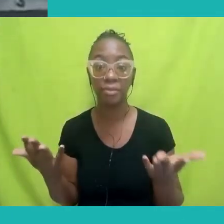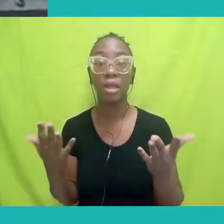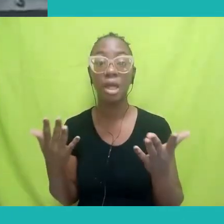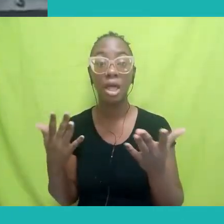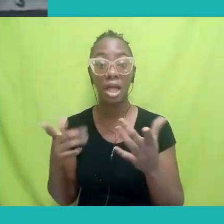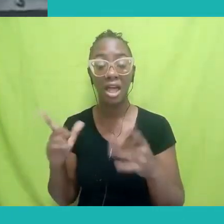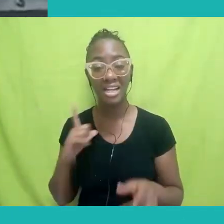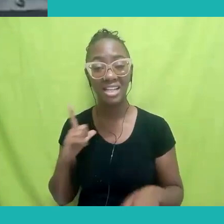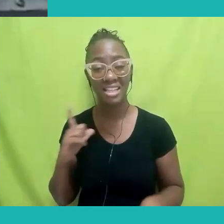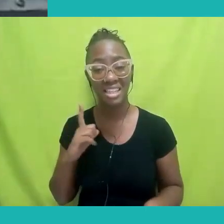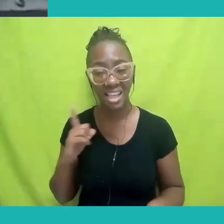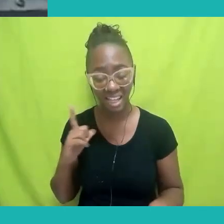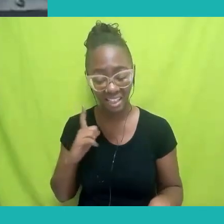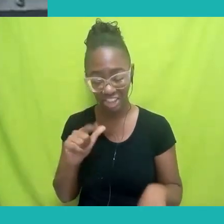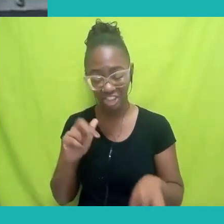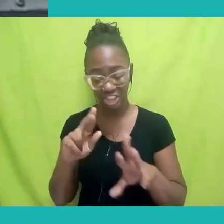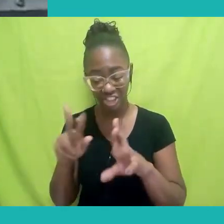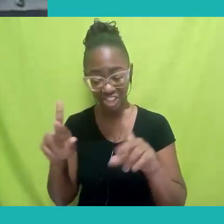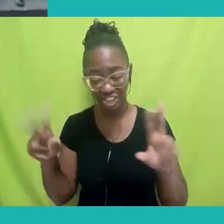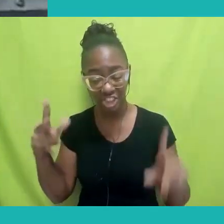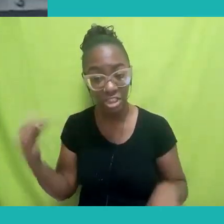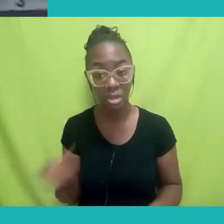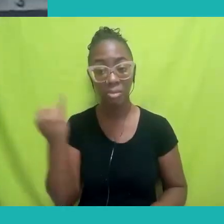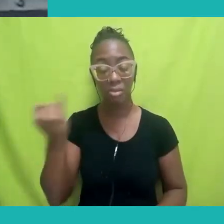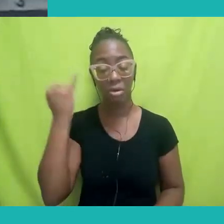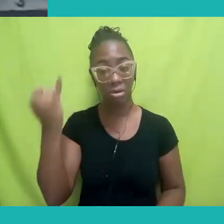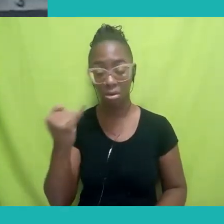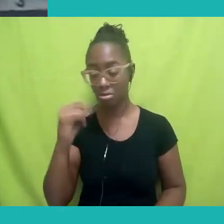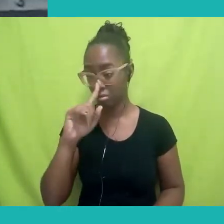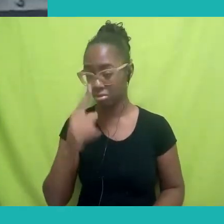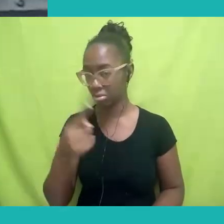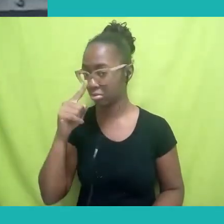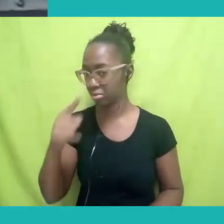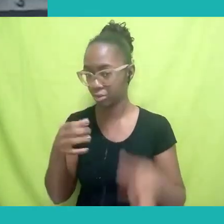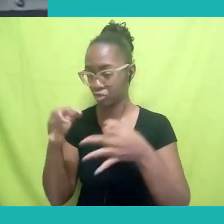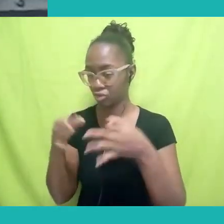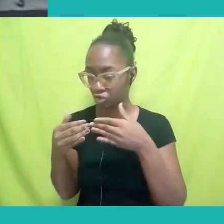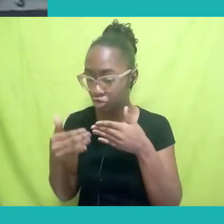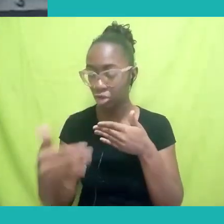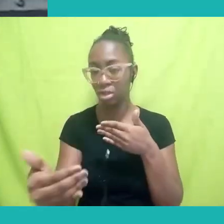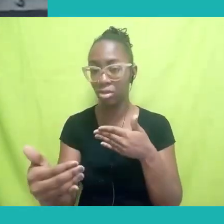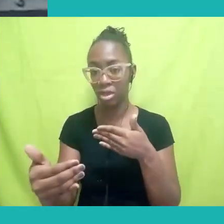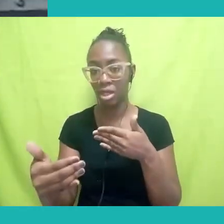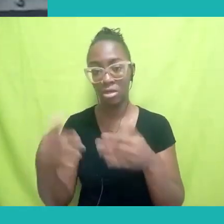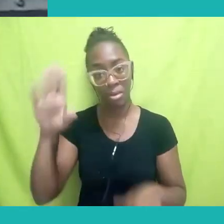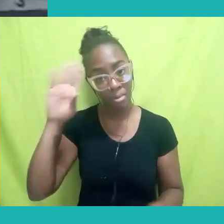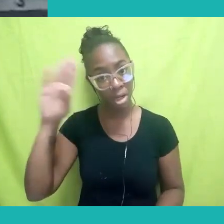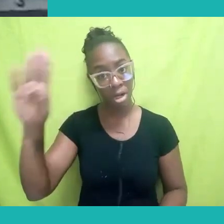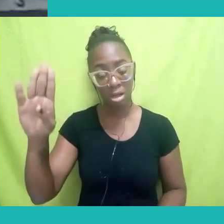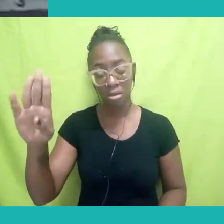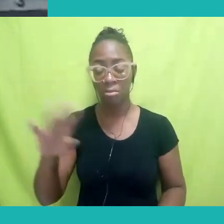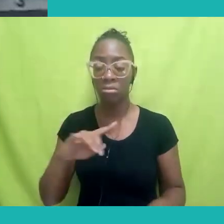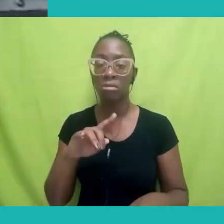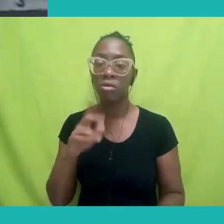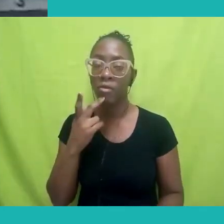tão peculiares, tão marcantes, que a doutrina e a jurisprudência majoritárias chegam mesmo a